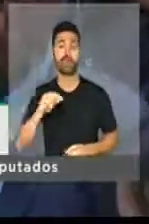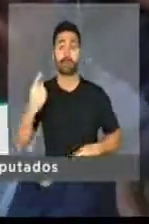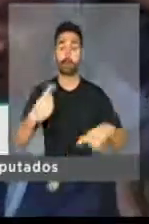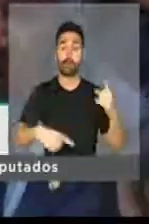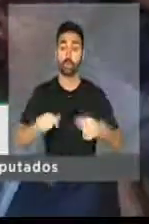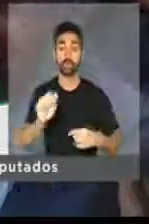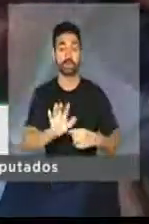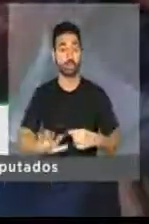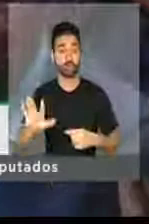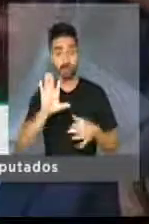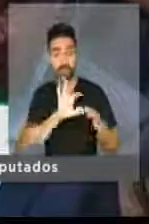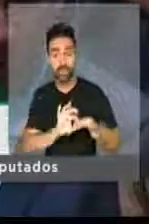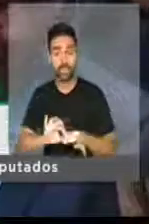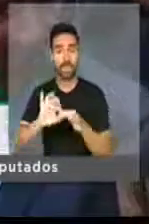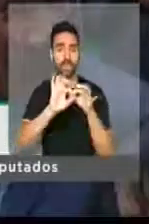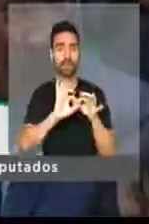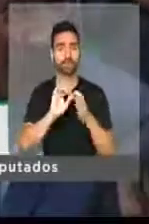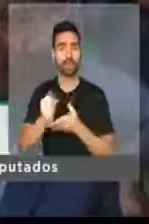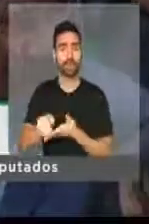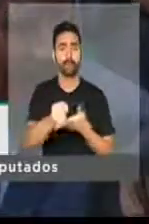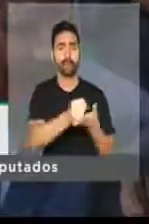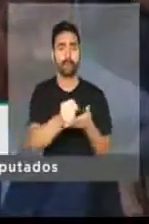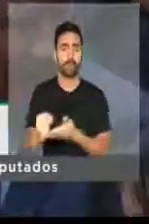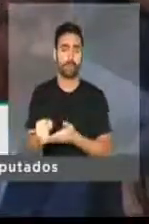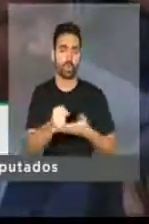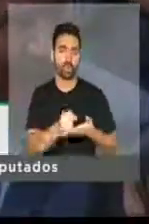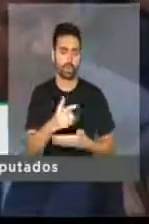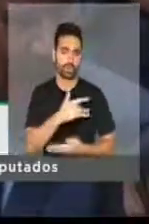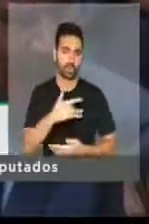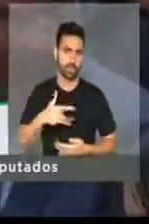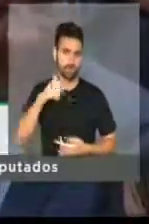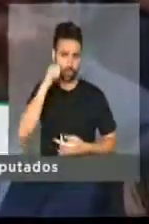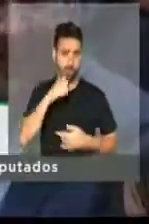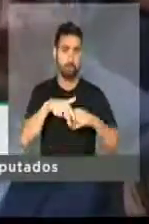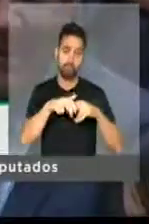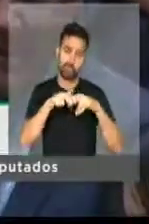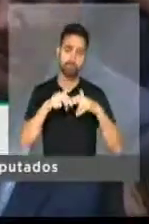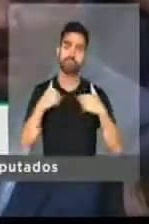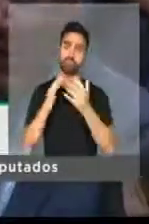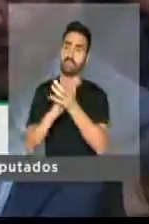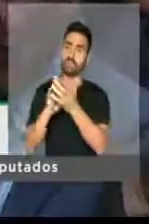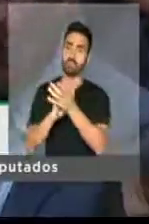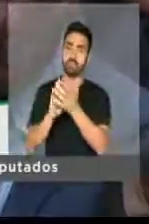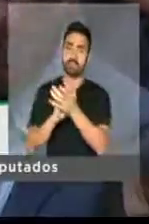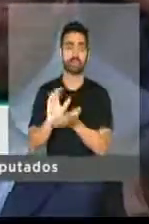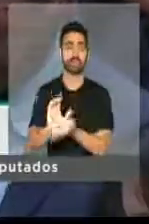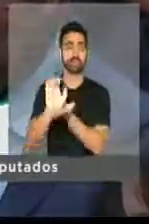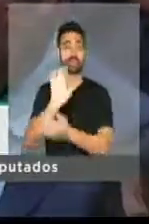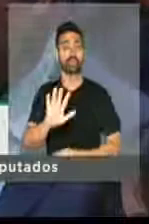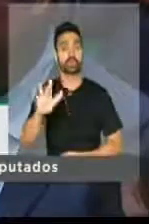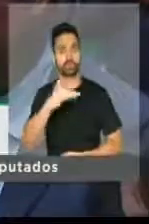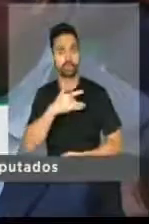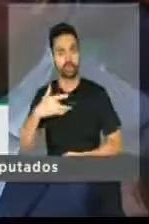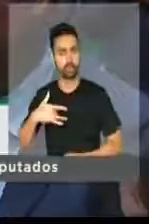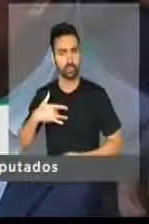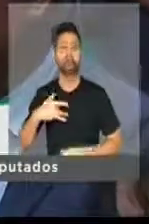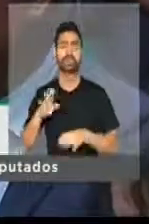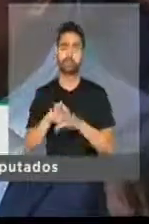nacional integrada de apoio à saúde da mulher. Por isso que eu cumprimento o Conselho Nacional de Saúde e